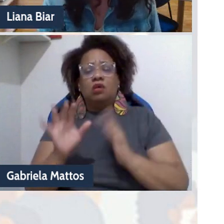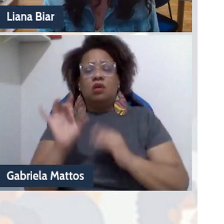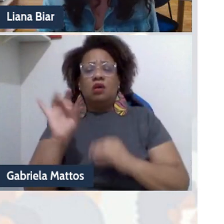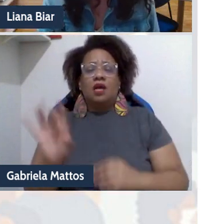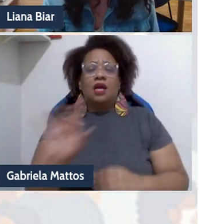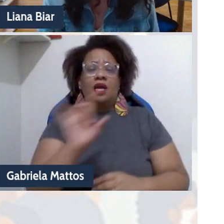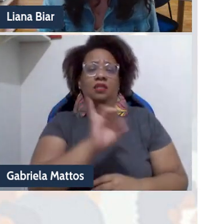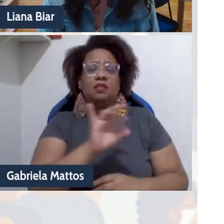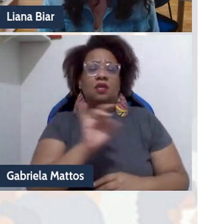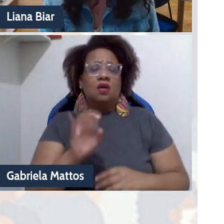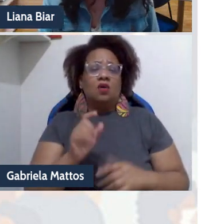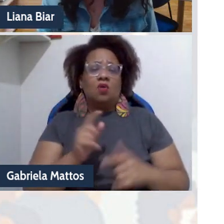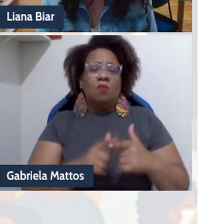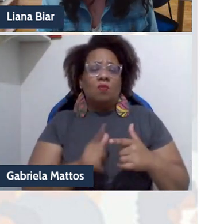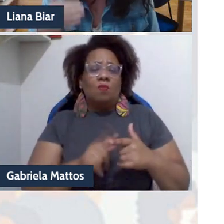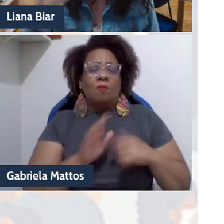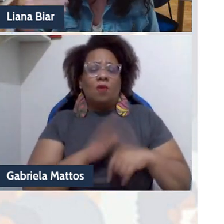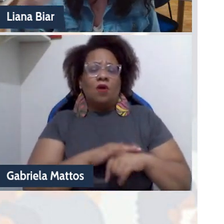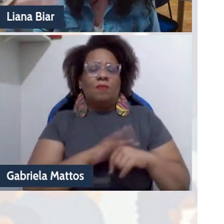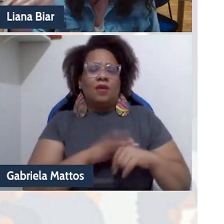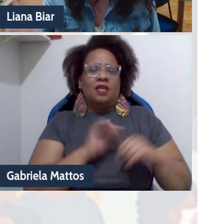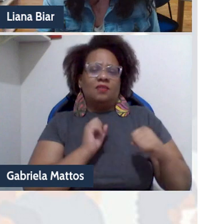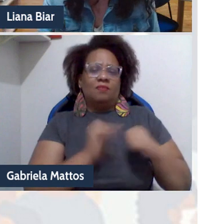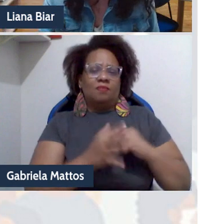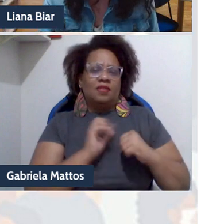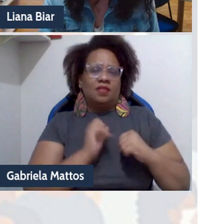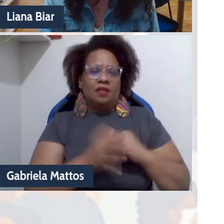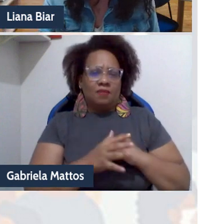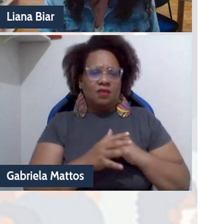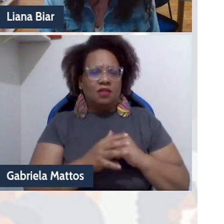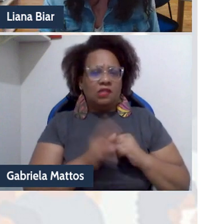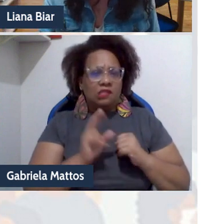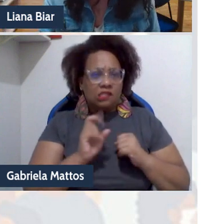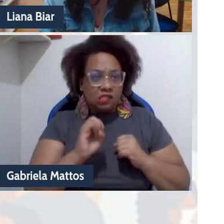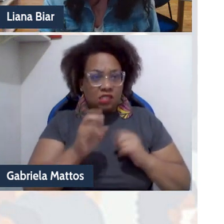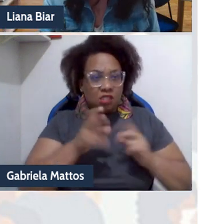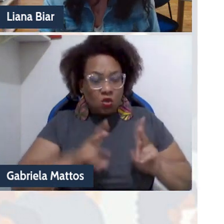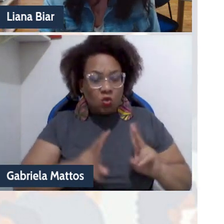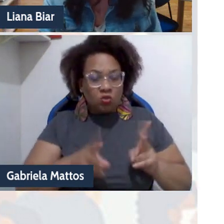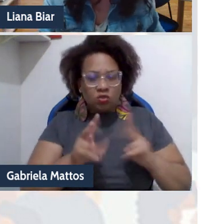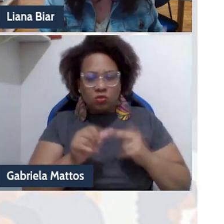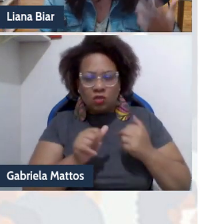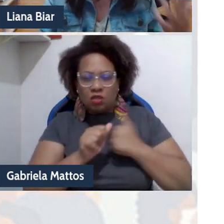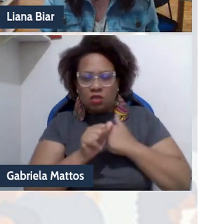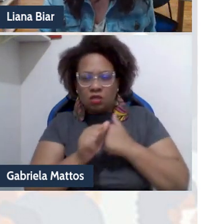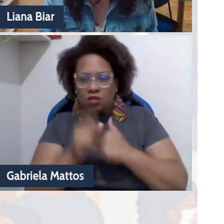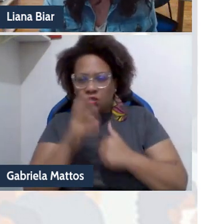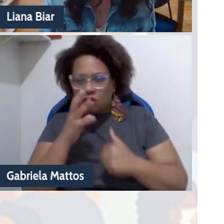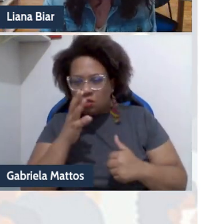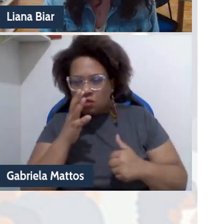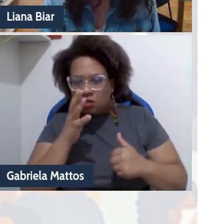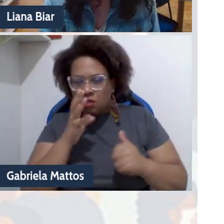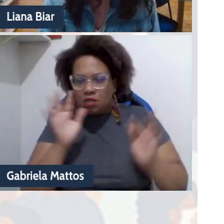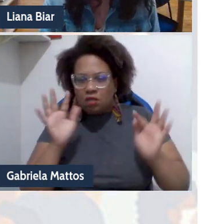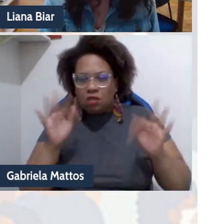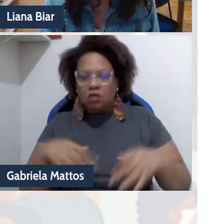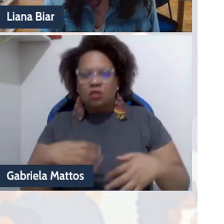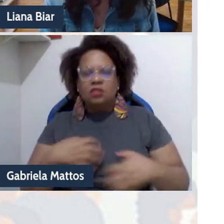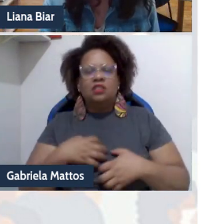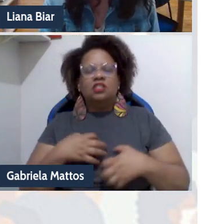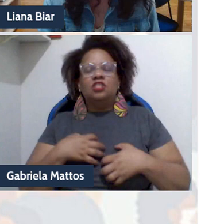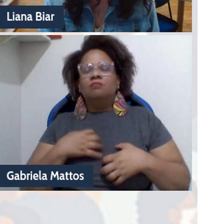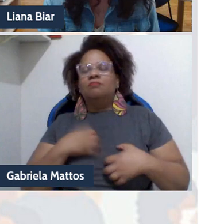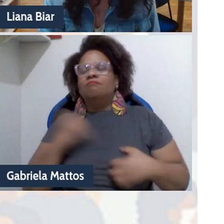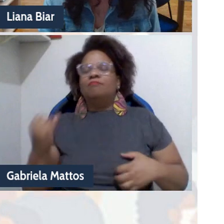do momento pandêmico. Se a gente continuar acompanhando a entrevista, a gente vê que no final, quando acaba, o sentimento tornado relevante é o